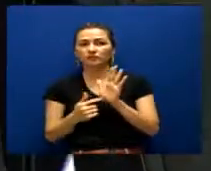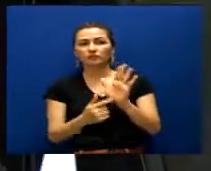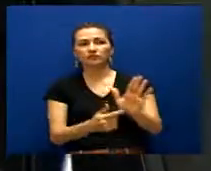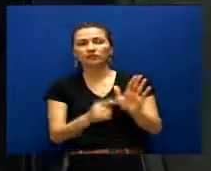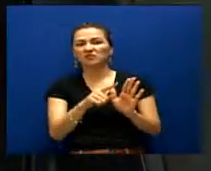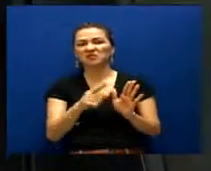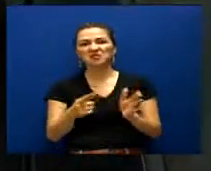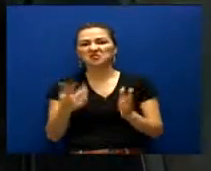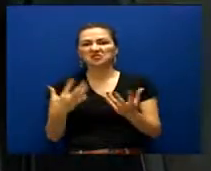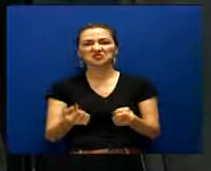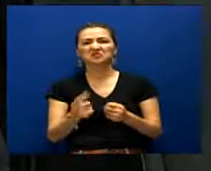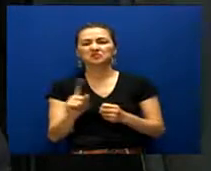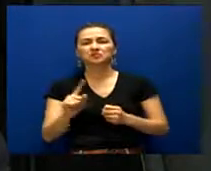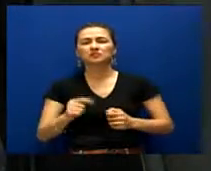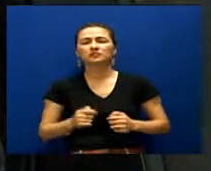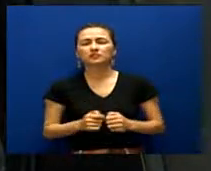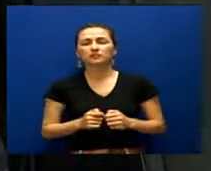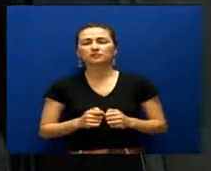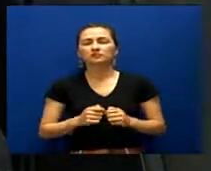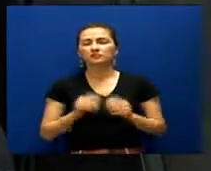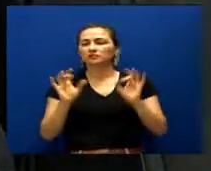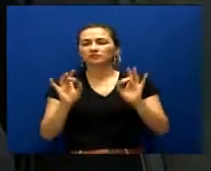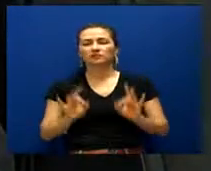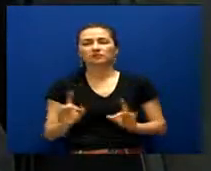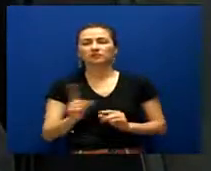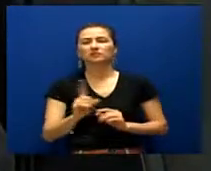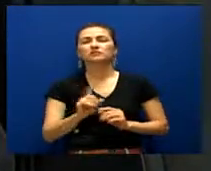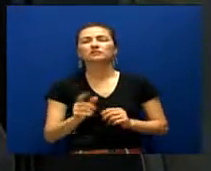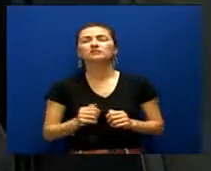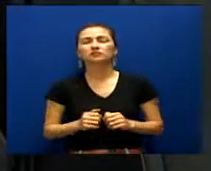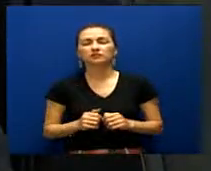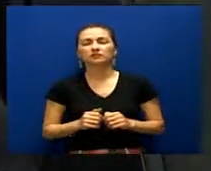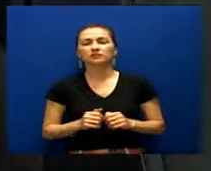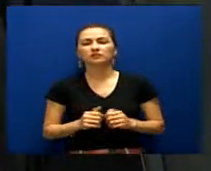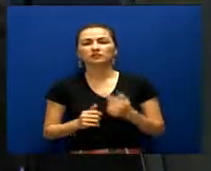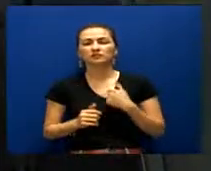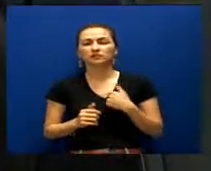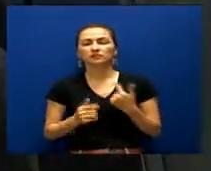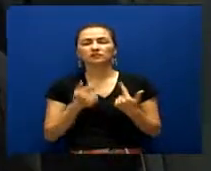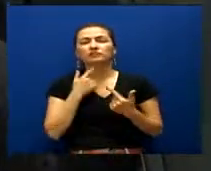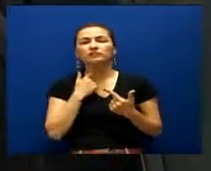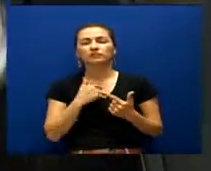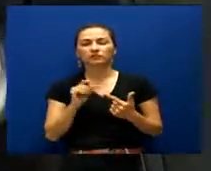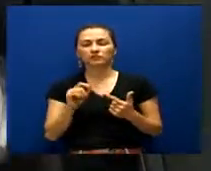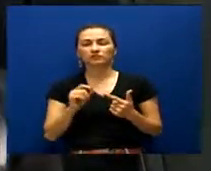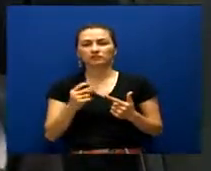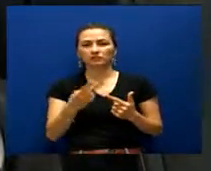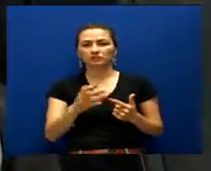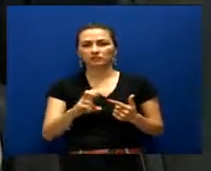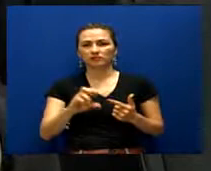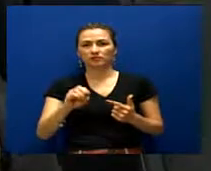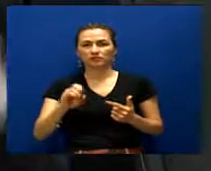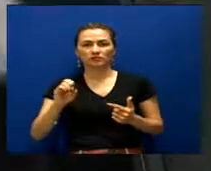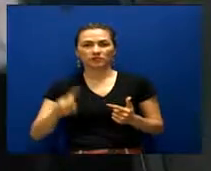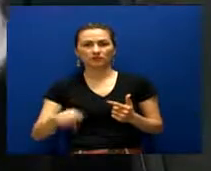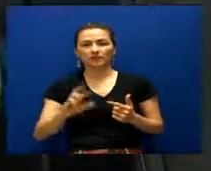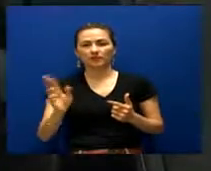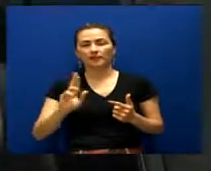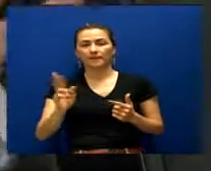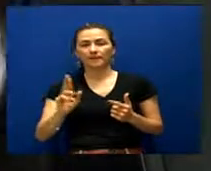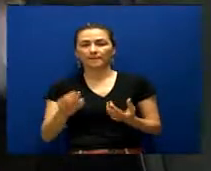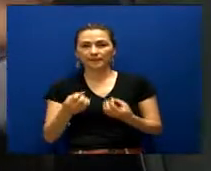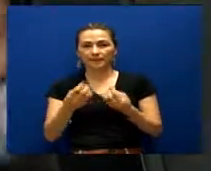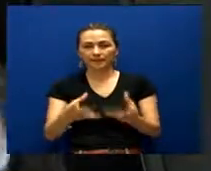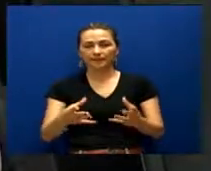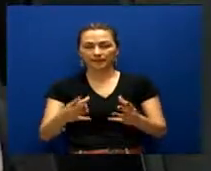eu particularmente, sempre fiz questão de destinar emenda de R$ 250 mil para a Santa Casa. E sempre achei